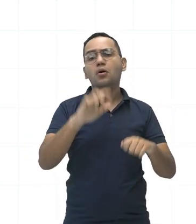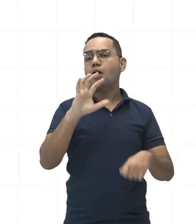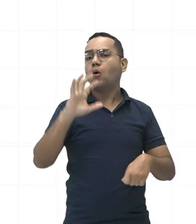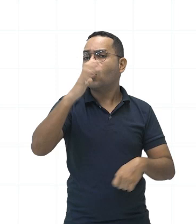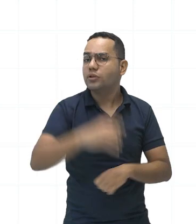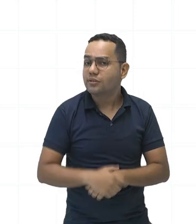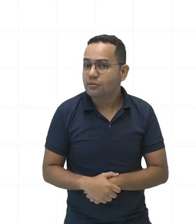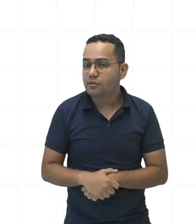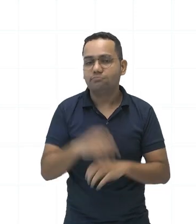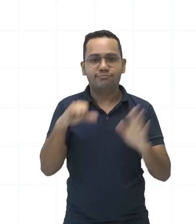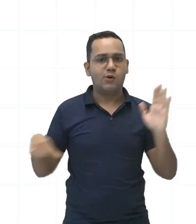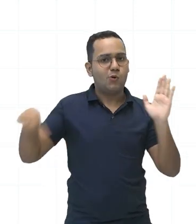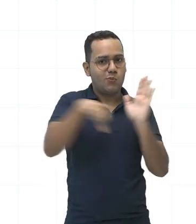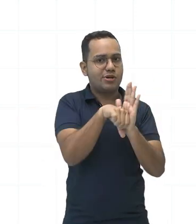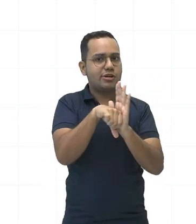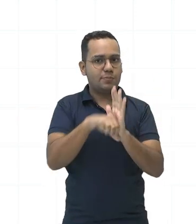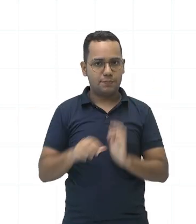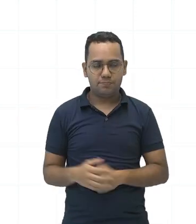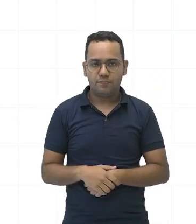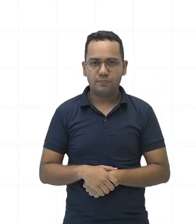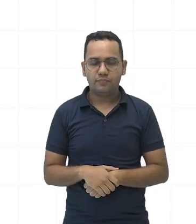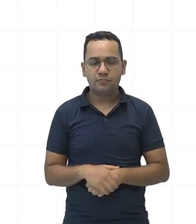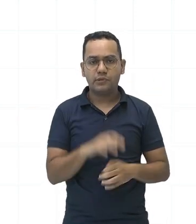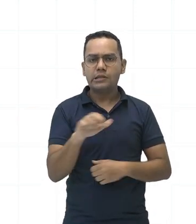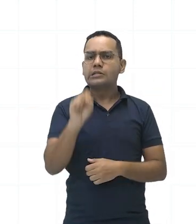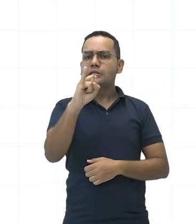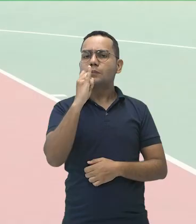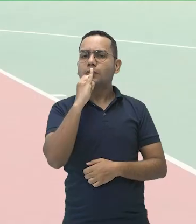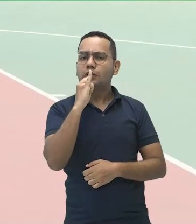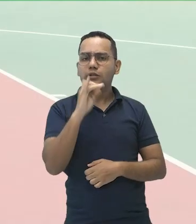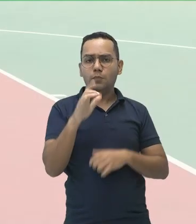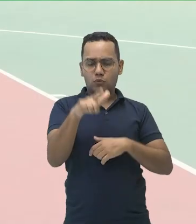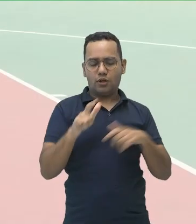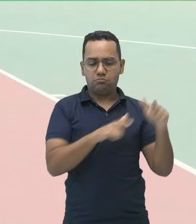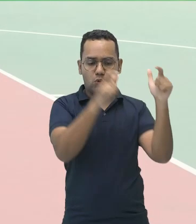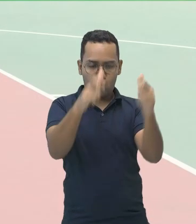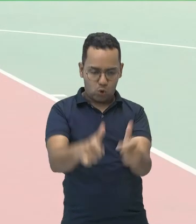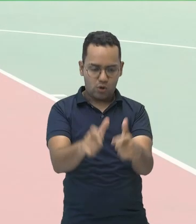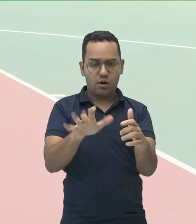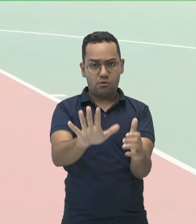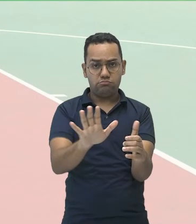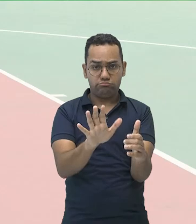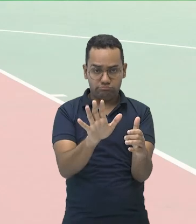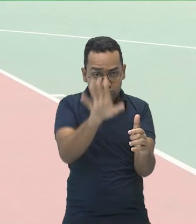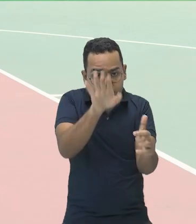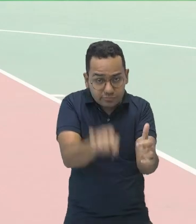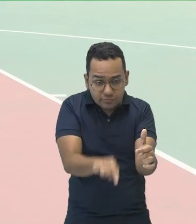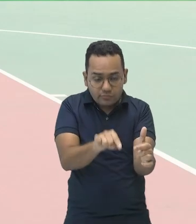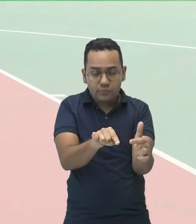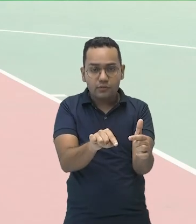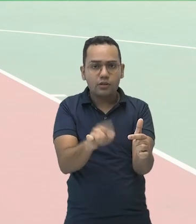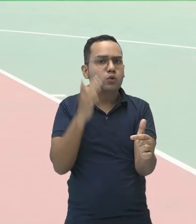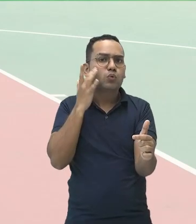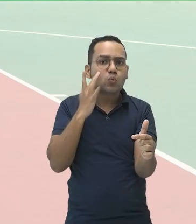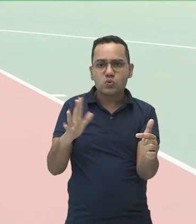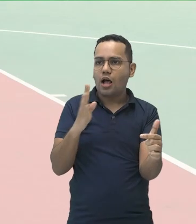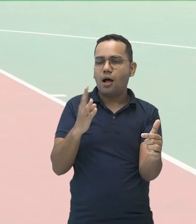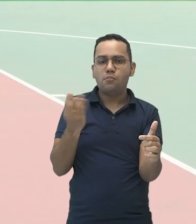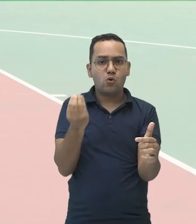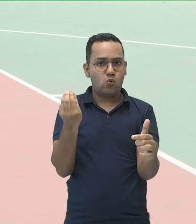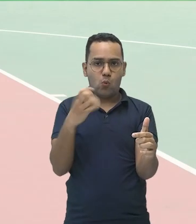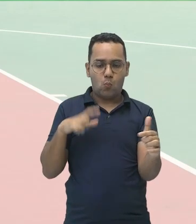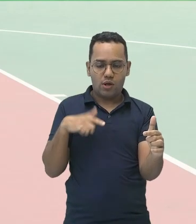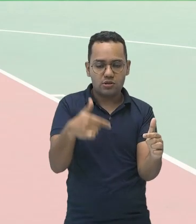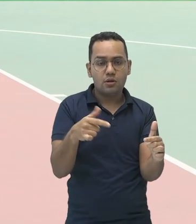fazê-lo, caracteriza crime, ou seja, se você está ali no local, mesmo que você não sabe, né, o que tem que fazer, você